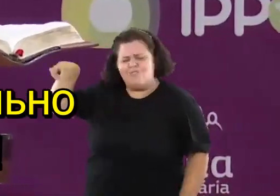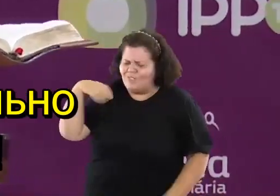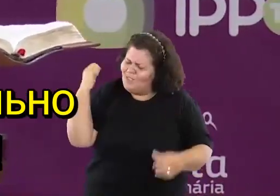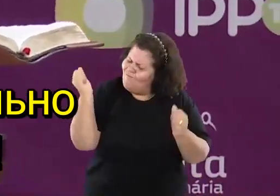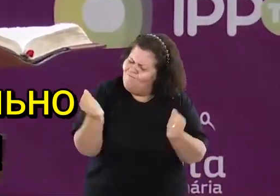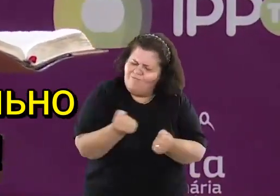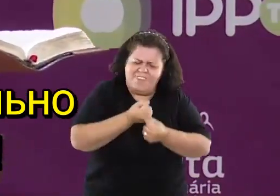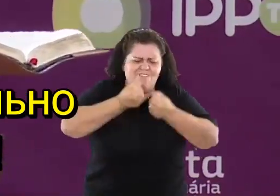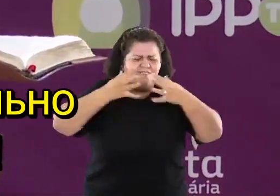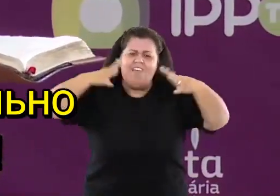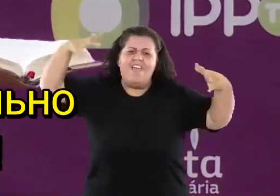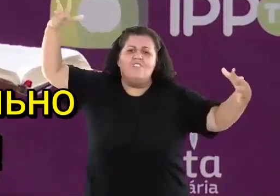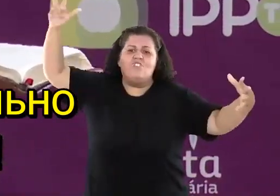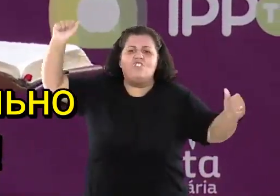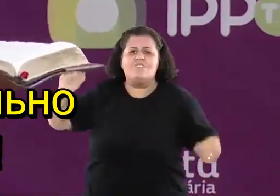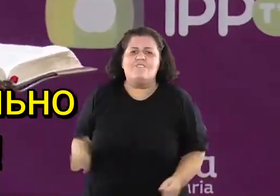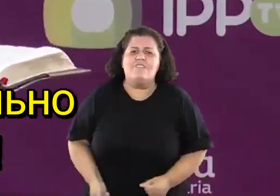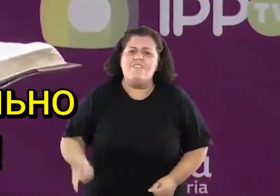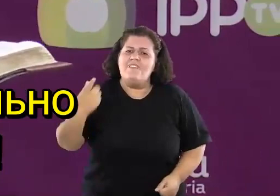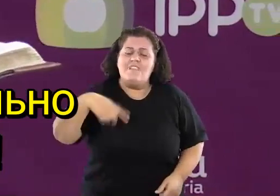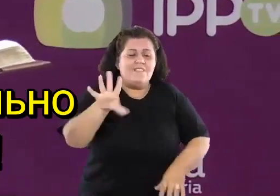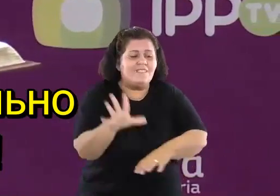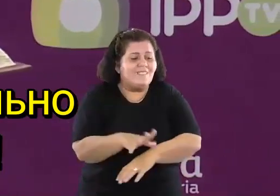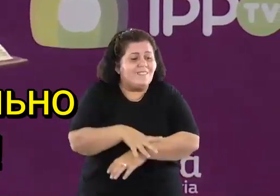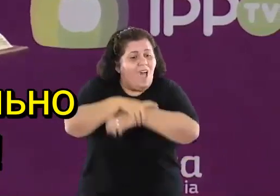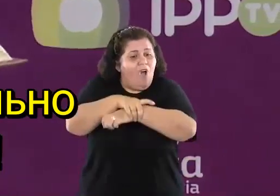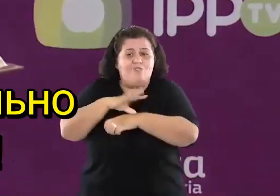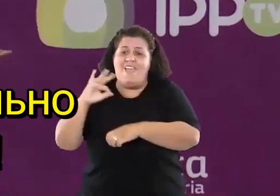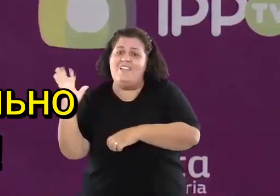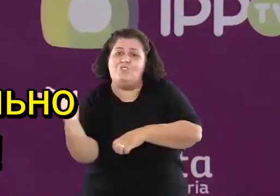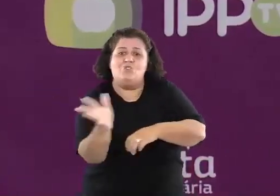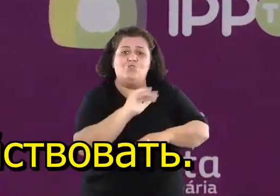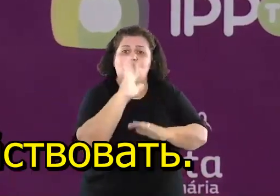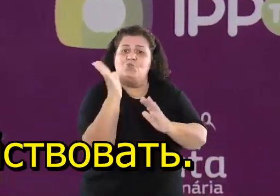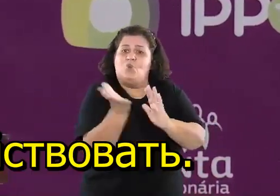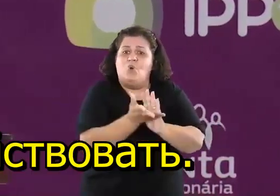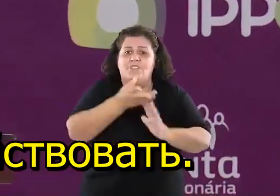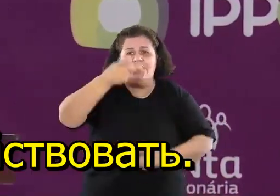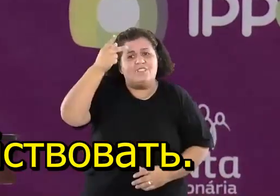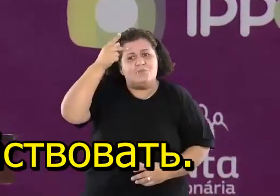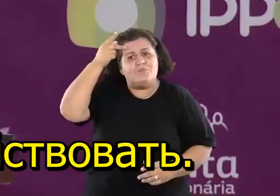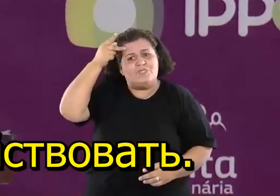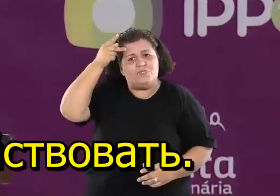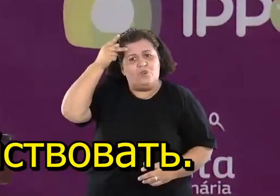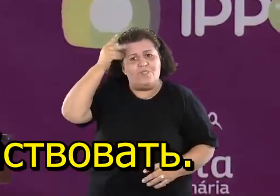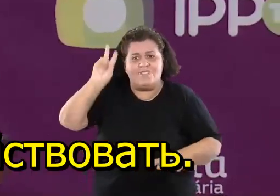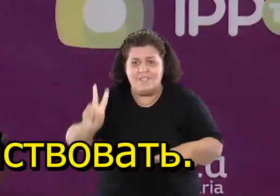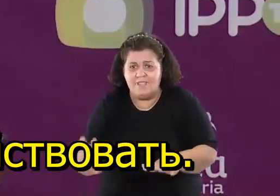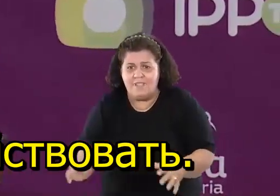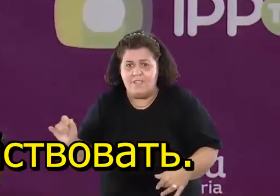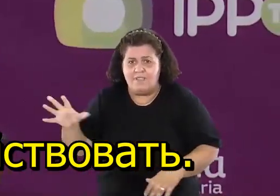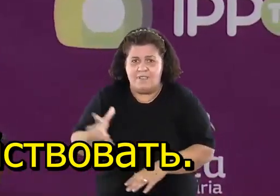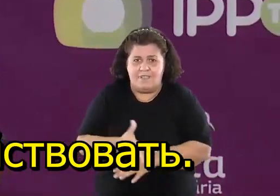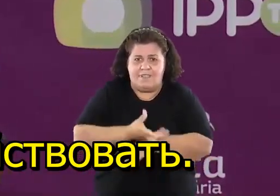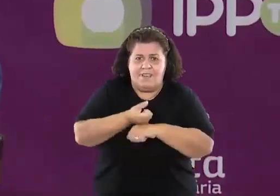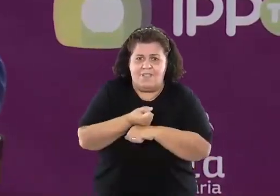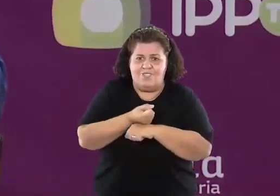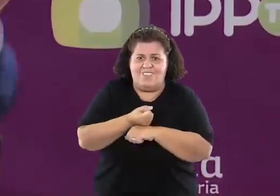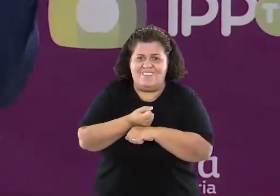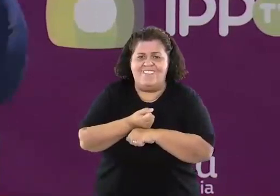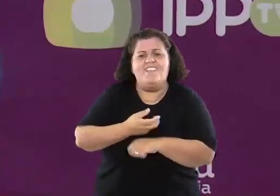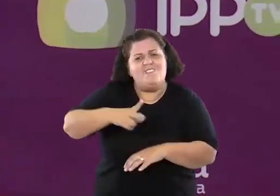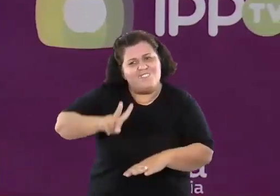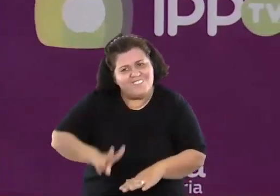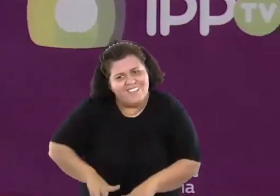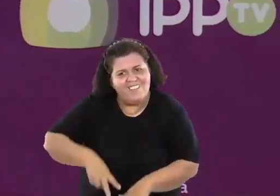salvos, para que a glória de Deus se manifeste salvadoramente na vida das pessoas. Então, é hora da igreja se levantar e agir.